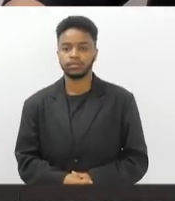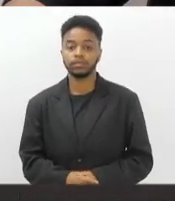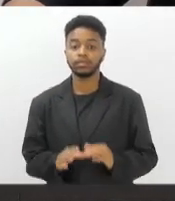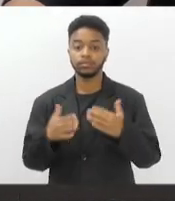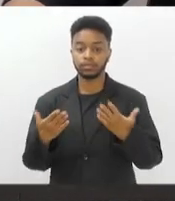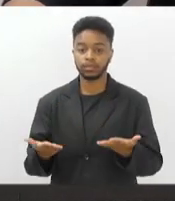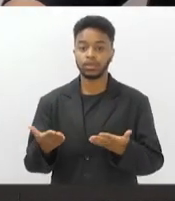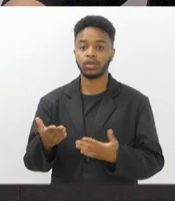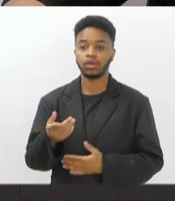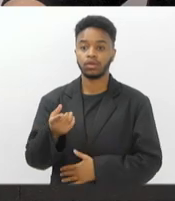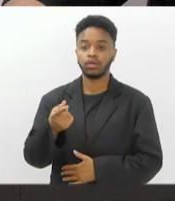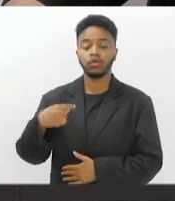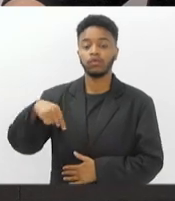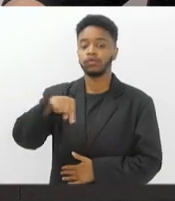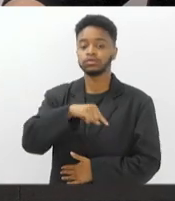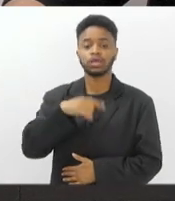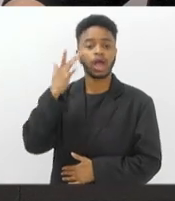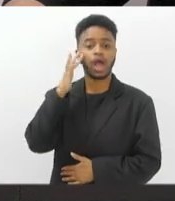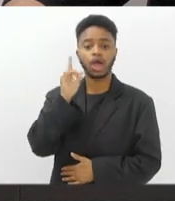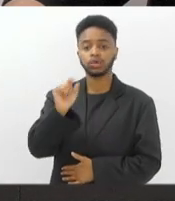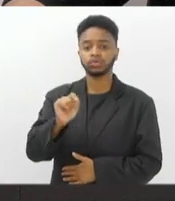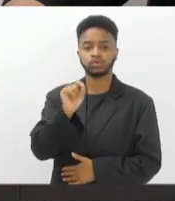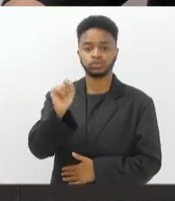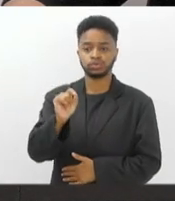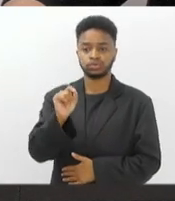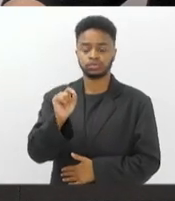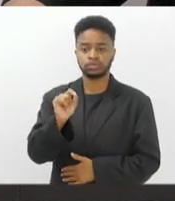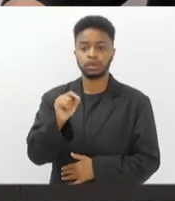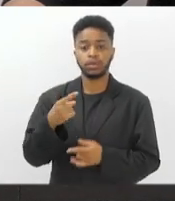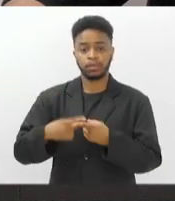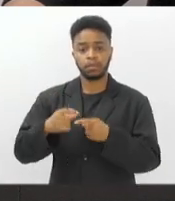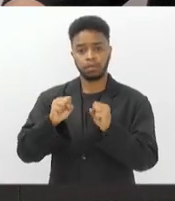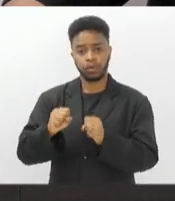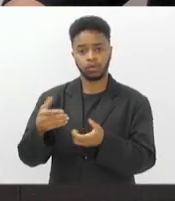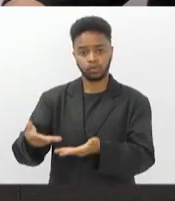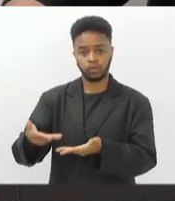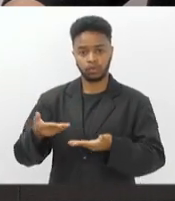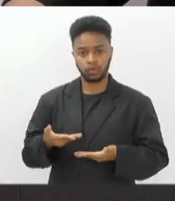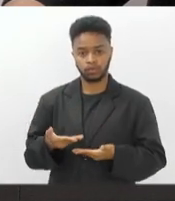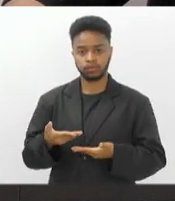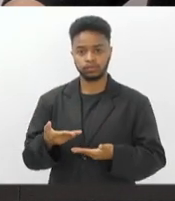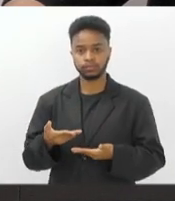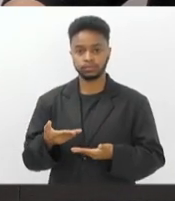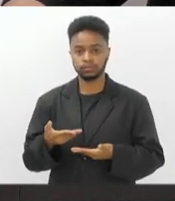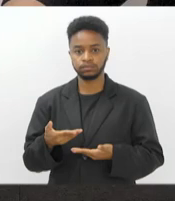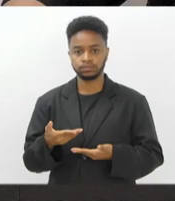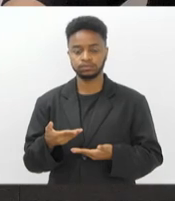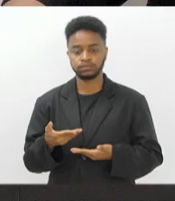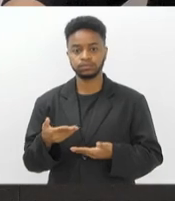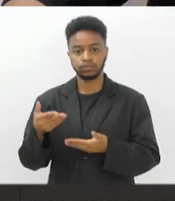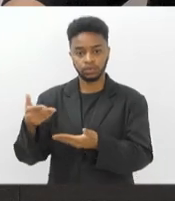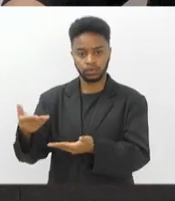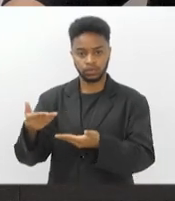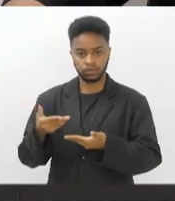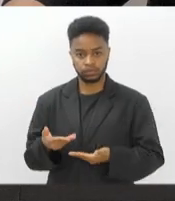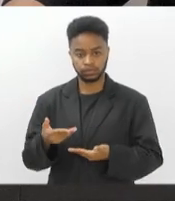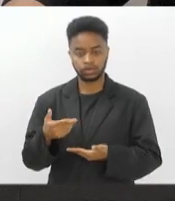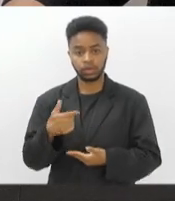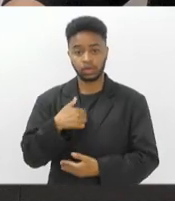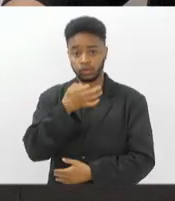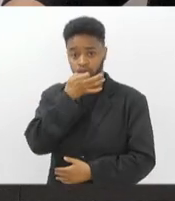que que que que vossas excelências acham então de já convidar pra próxima convidar eu eu